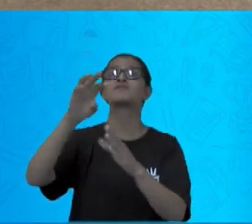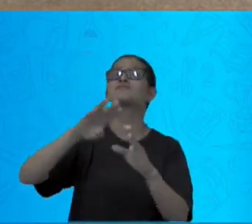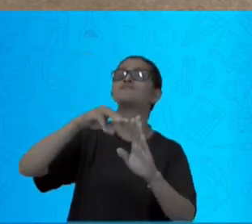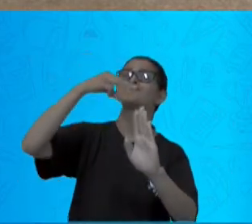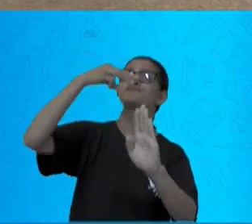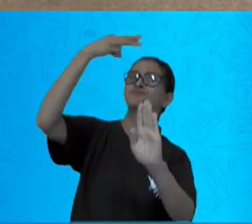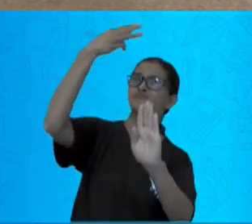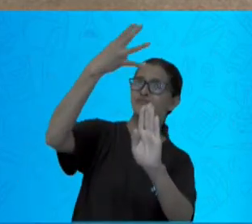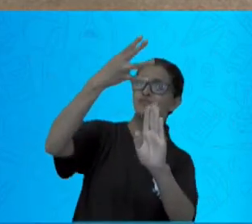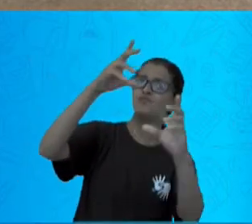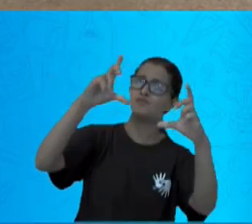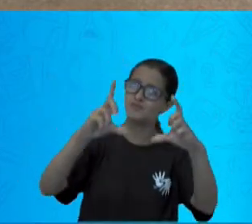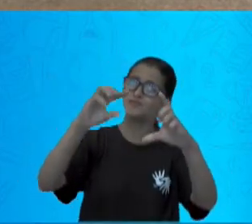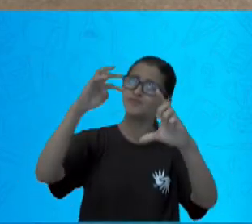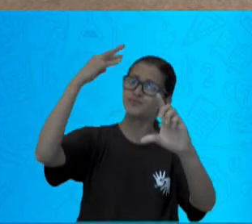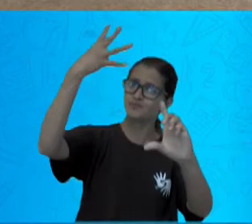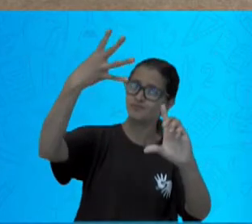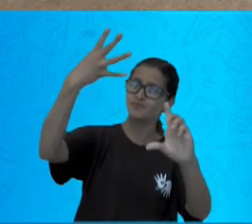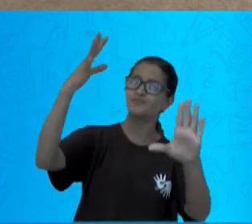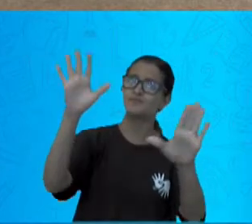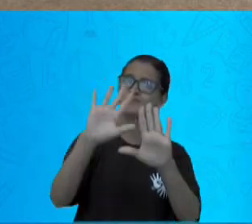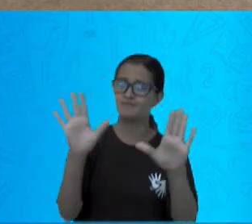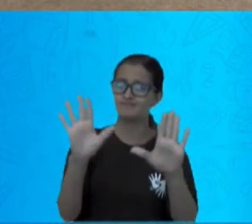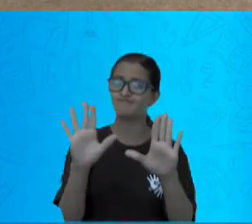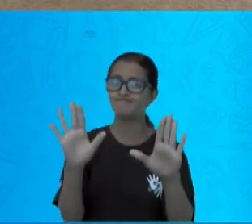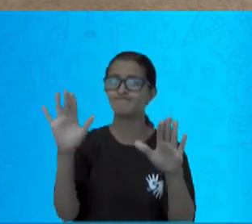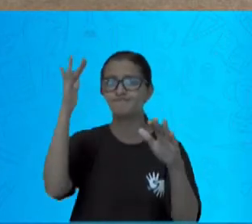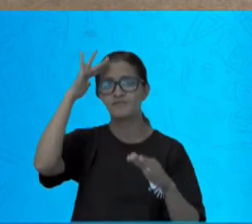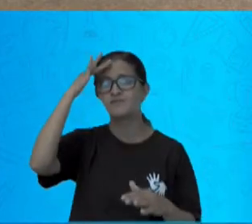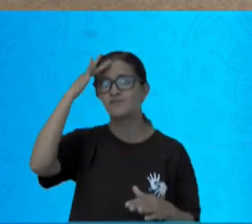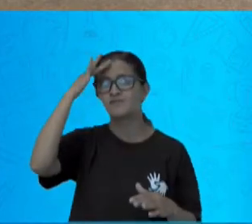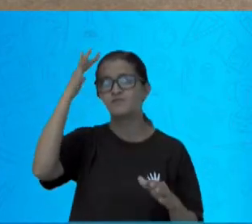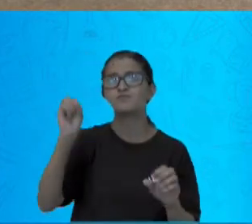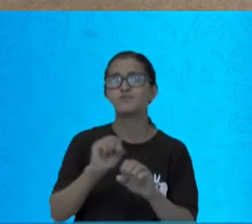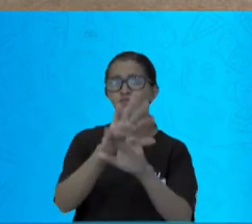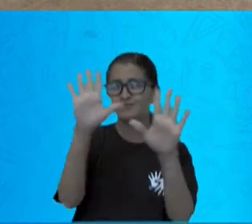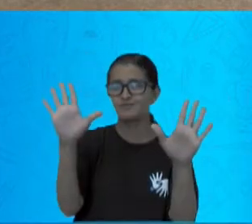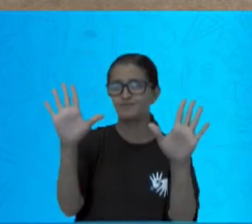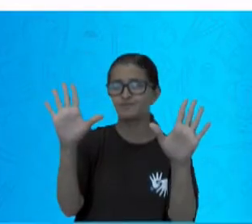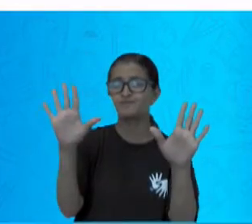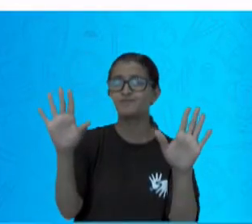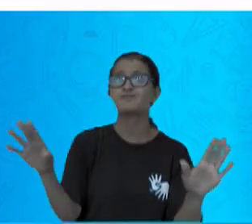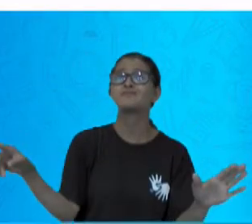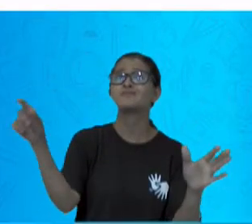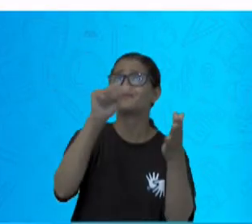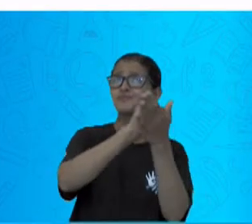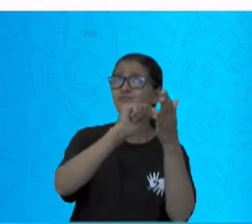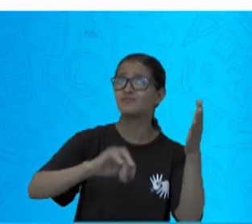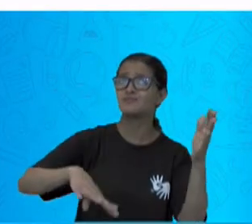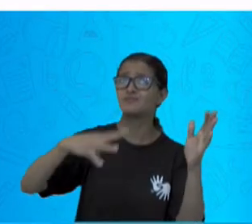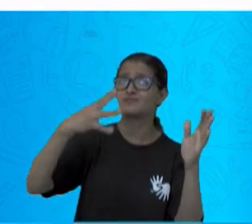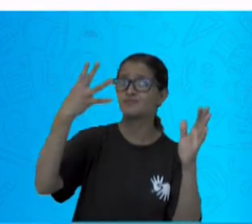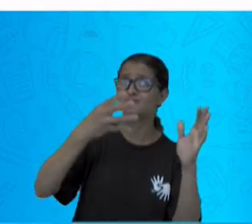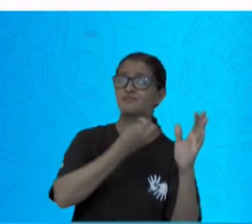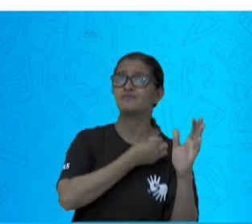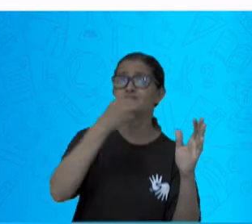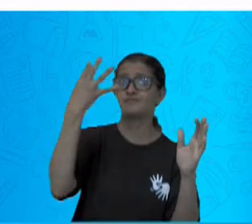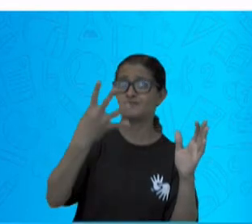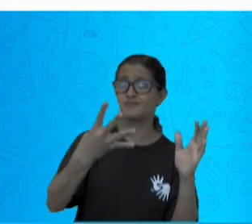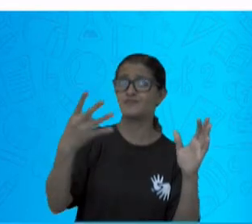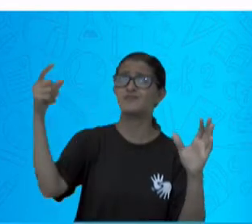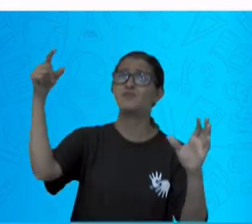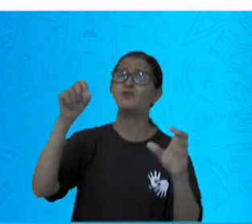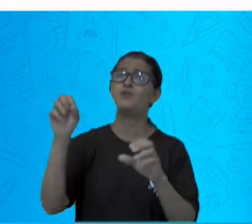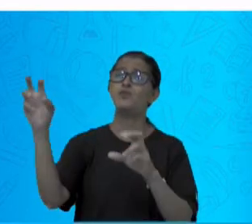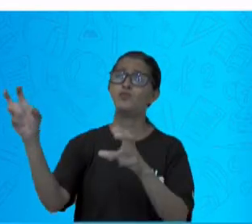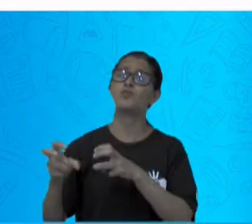4, fora do parênteses, o menos 2. Beleza? Questão número 4. Em um sítio há 12